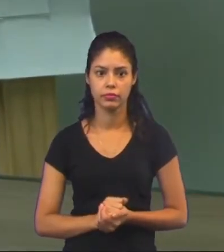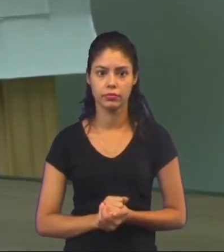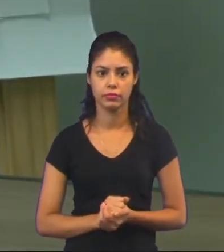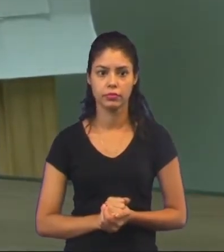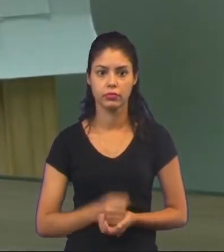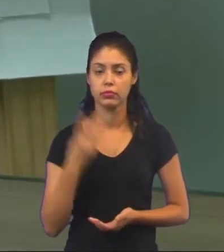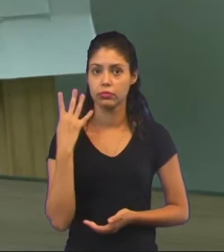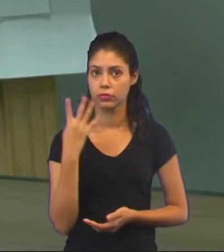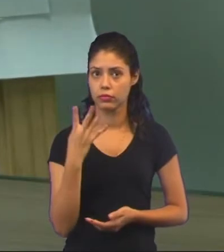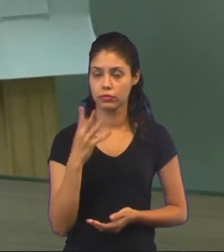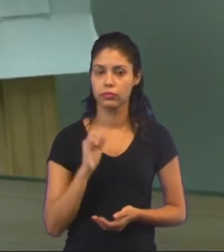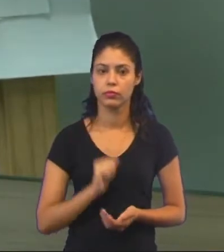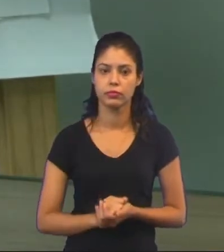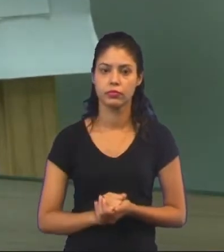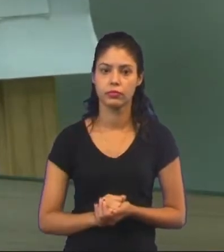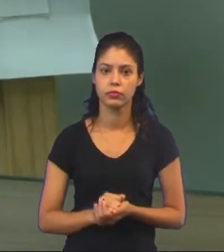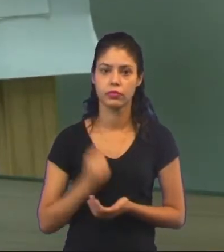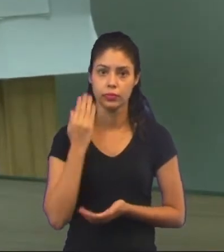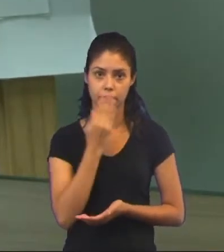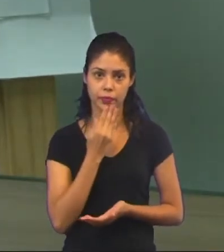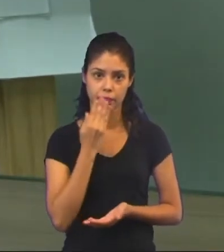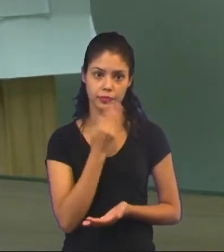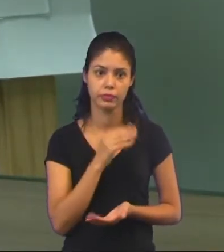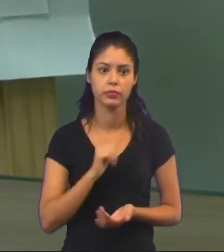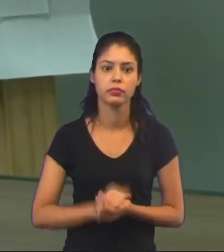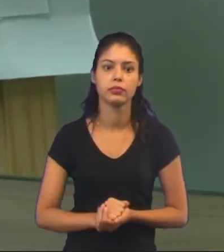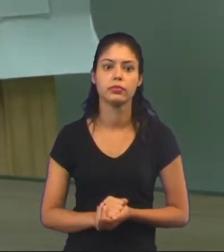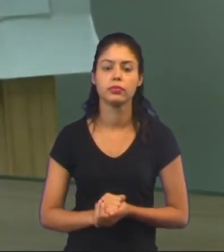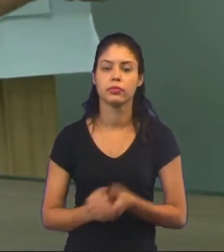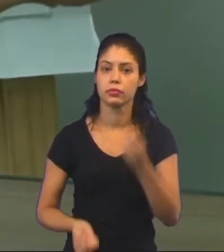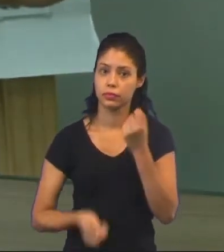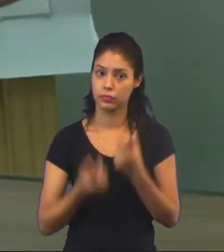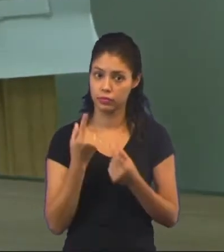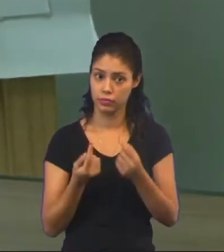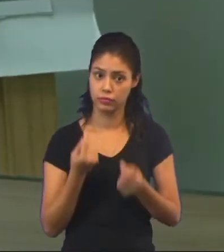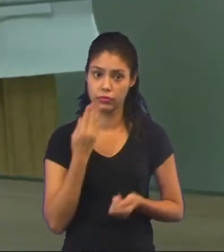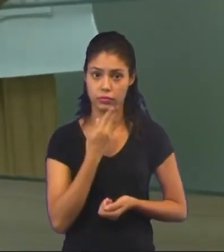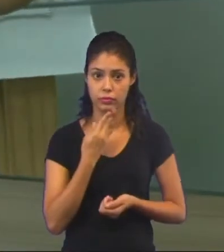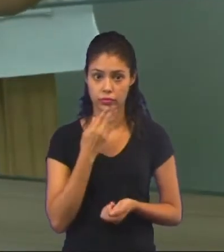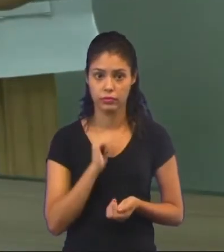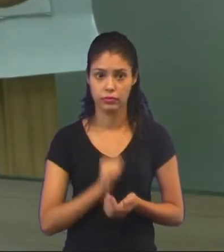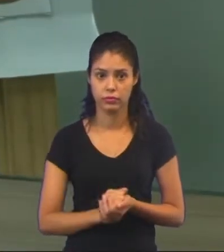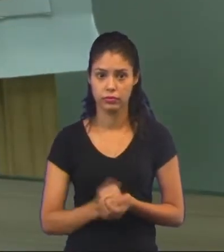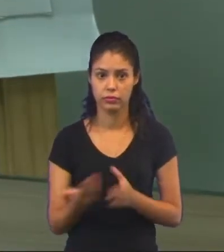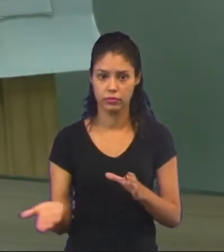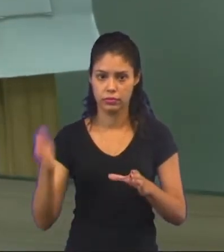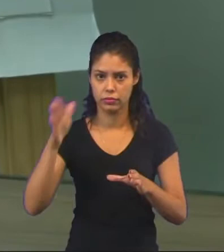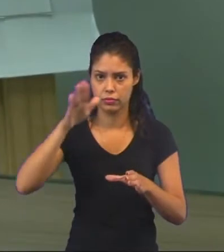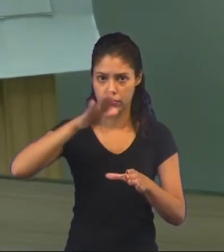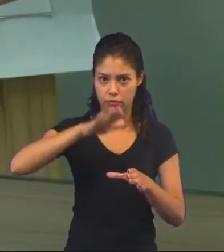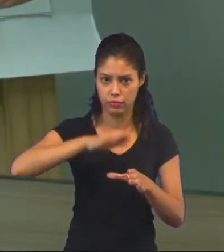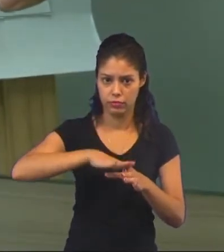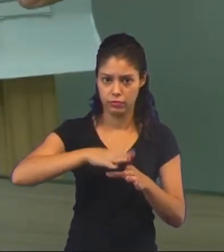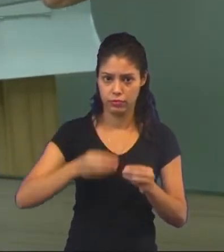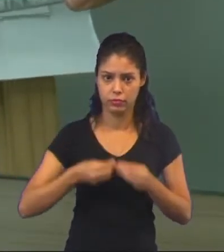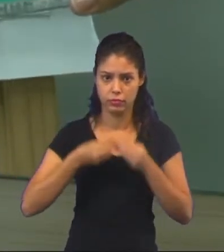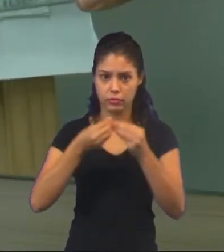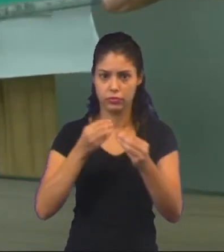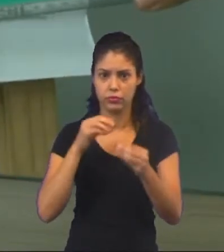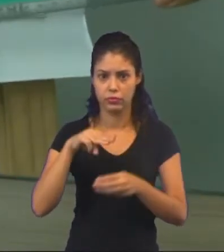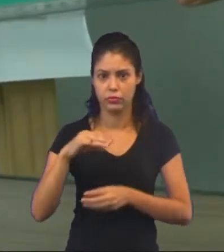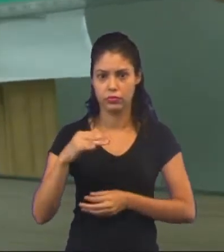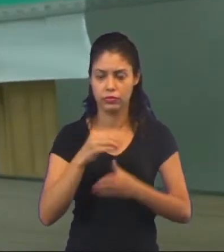servir. 4 colheres de sopa de açúcar, pipoca doce, tampar e levar ao